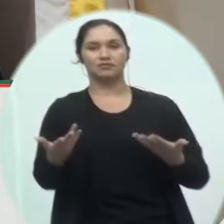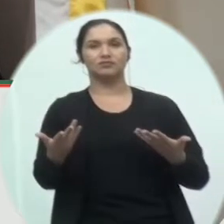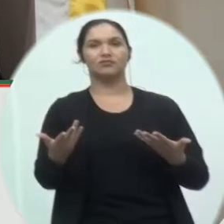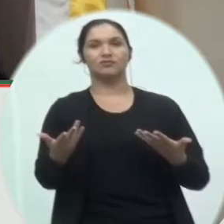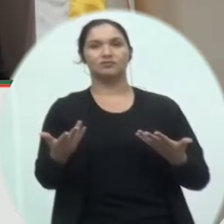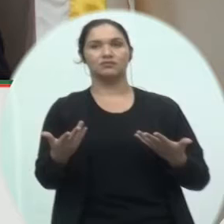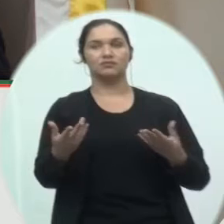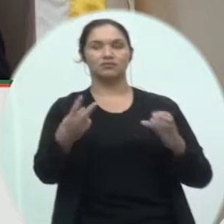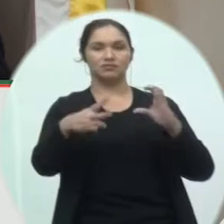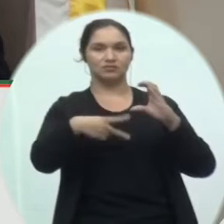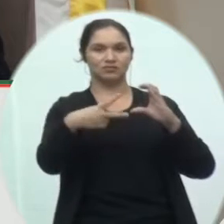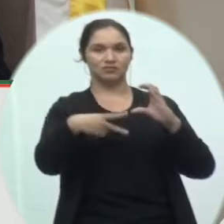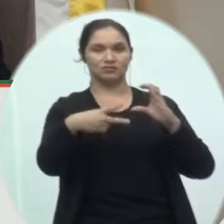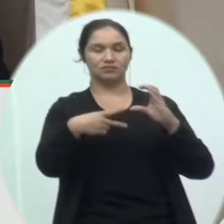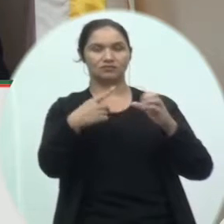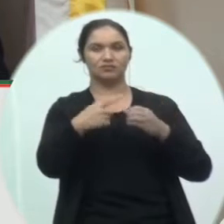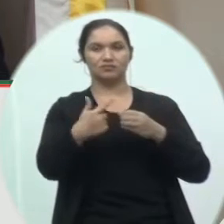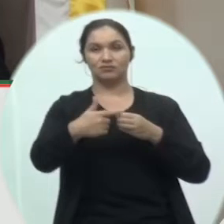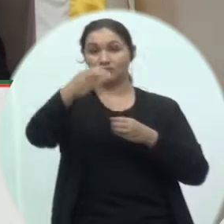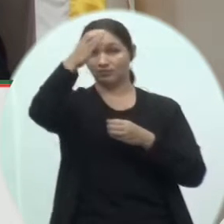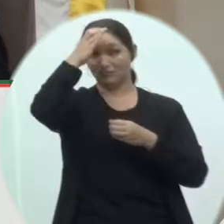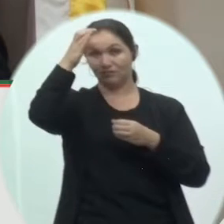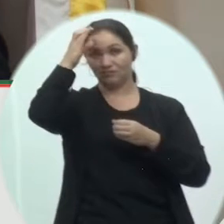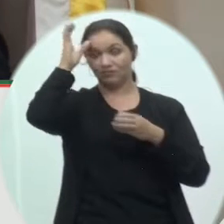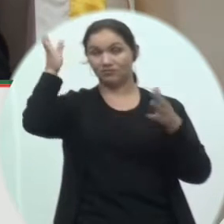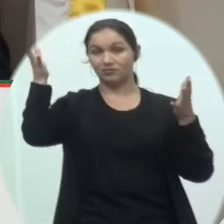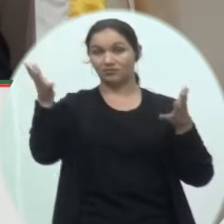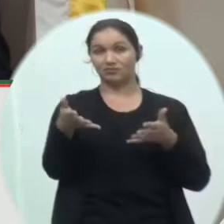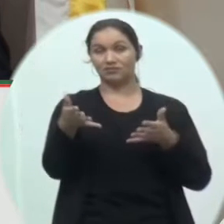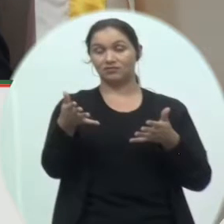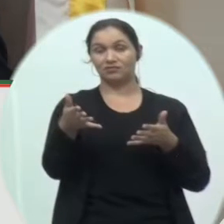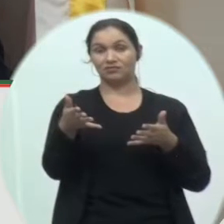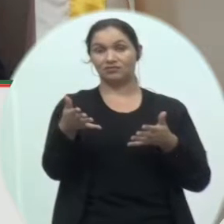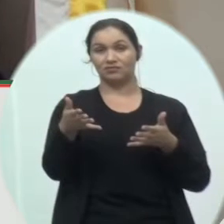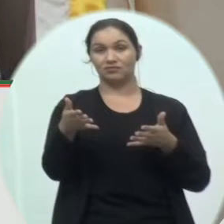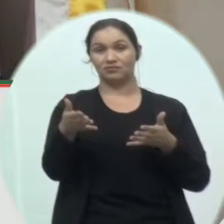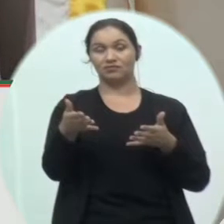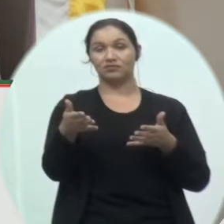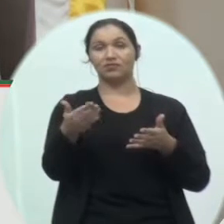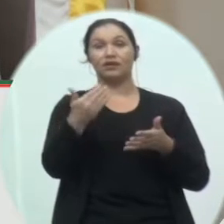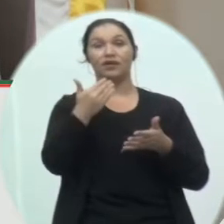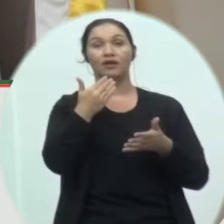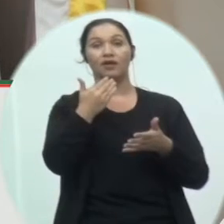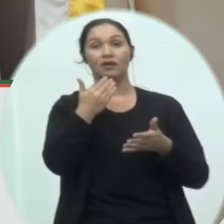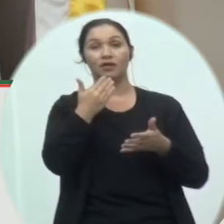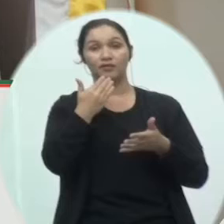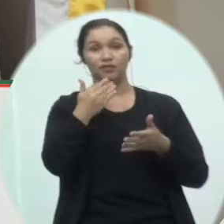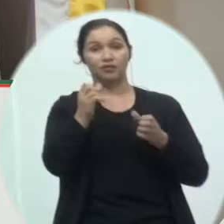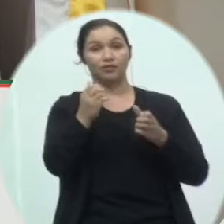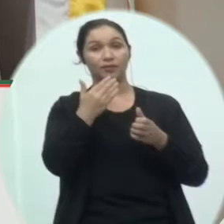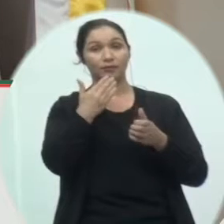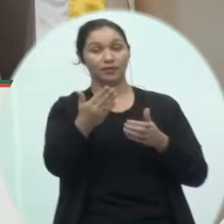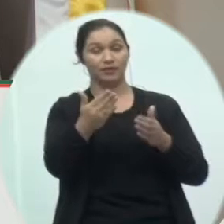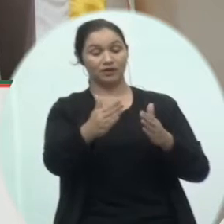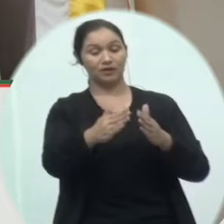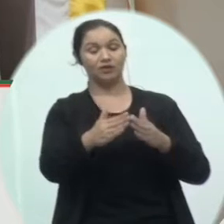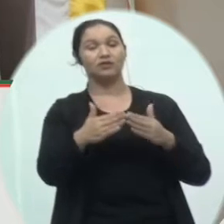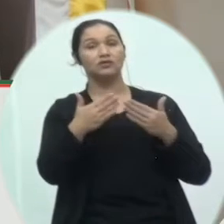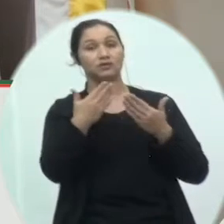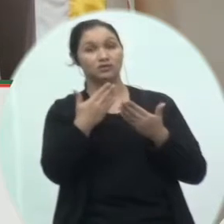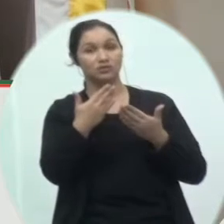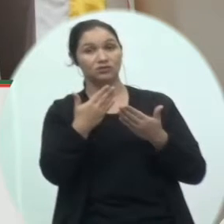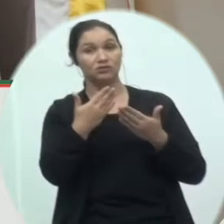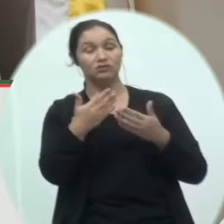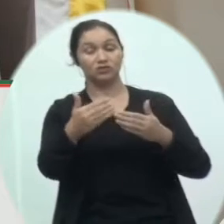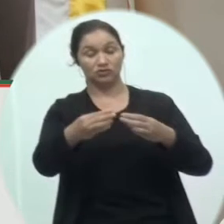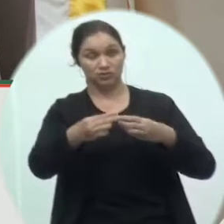a Câmara de Vereadores de Criciúma vem, através desse pedido de proposição de moção feito pelo vereador Aldinei Potelec, pelo